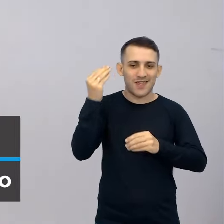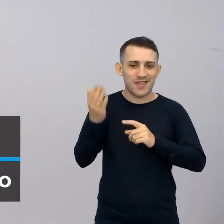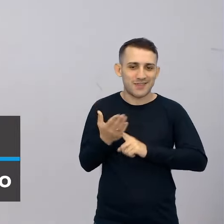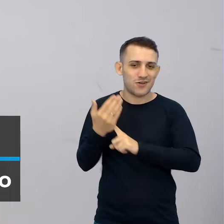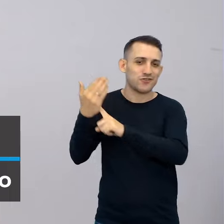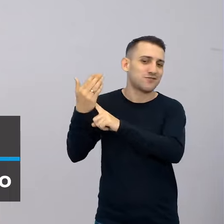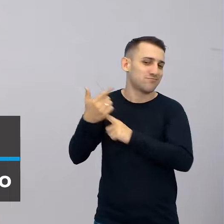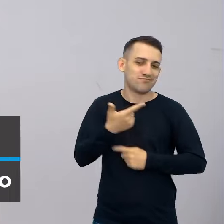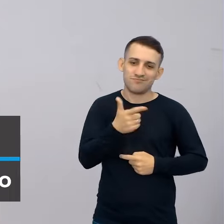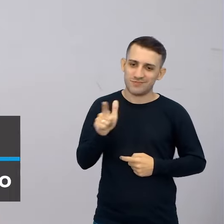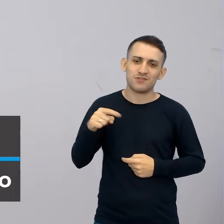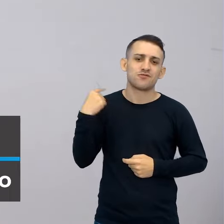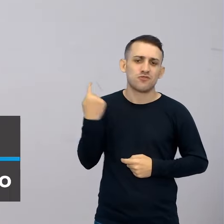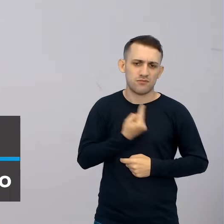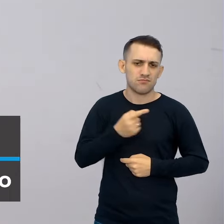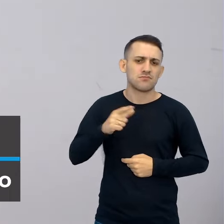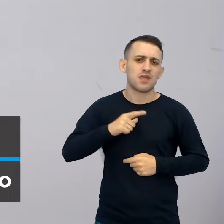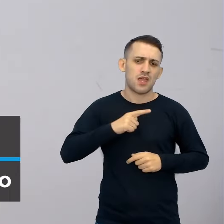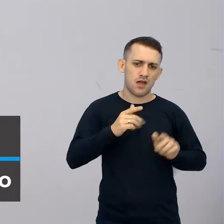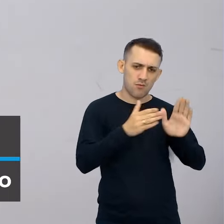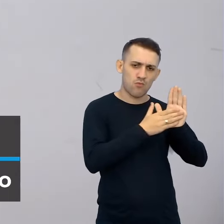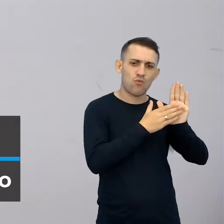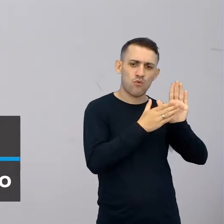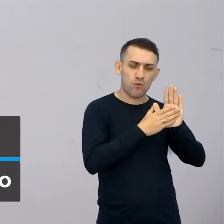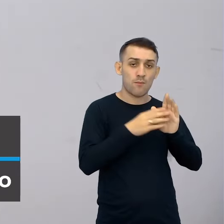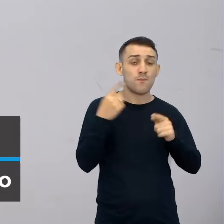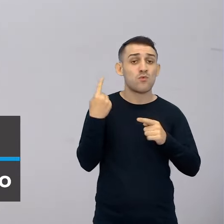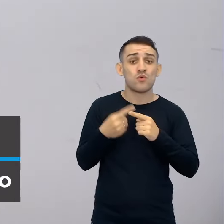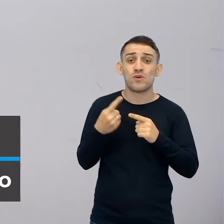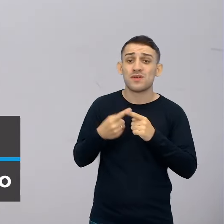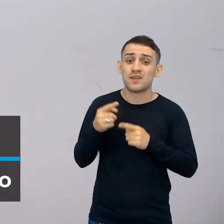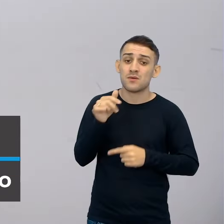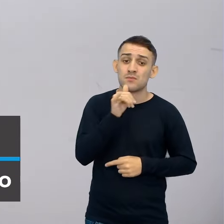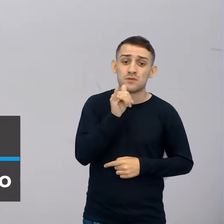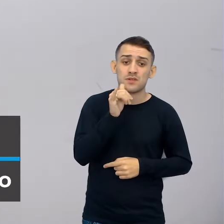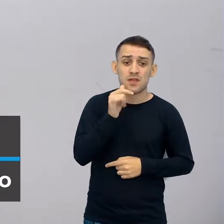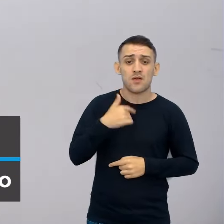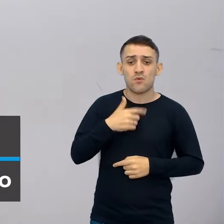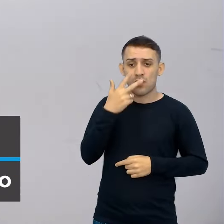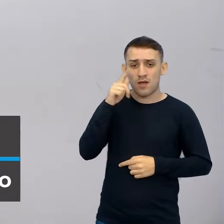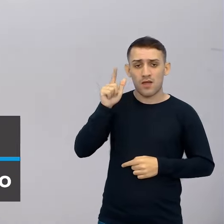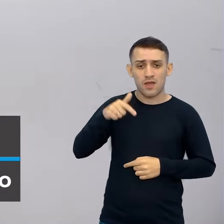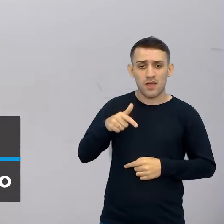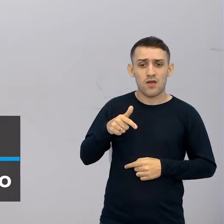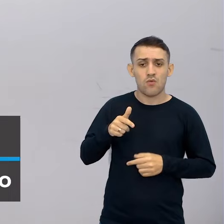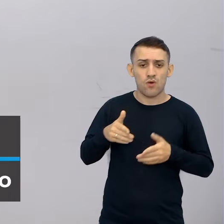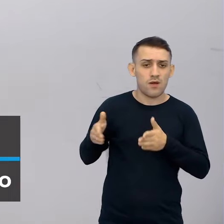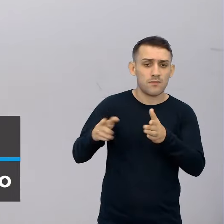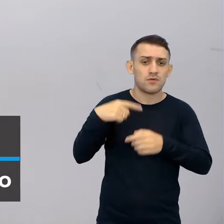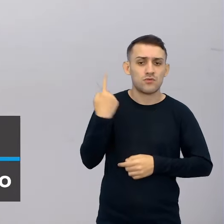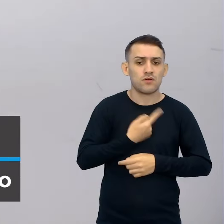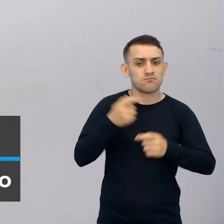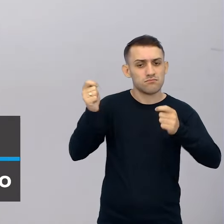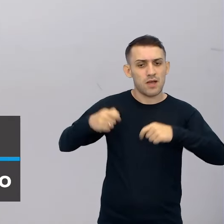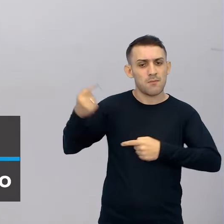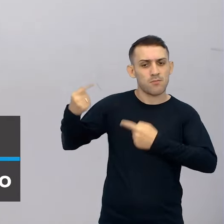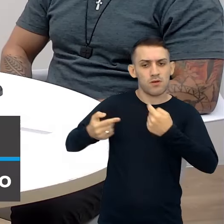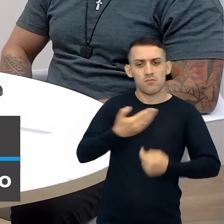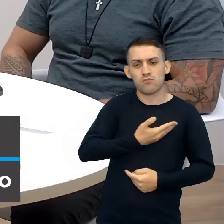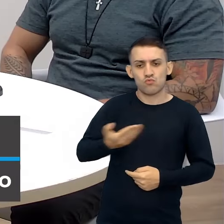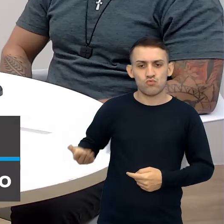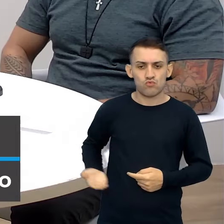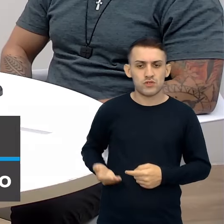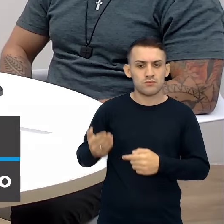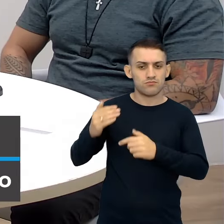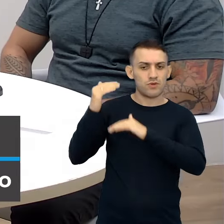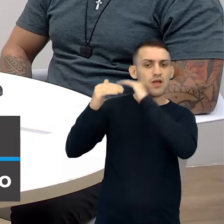enquanto recurso, a gente tem essa proposta, até porque também, eu acho que é um caminho para a gente tentar avançar nas políticas públicas, né?